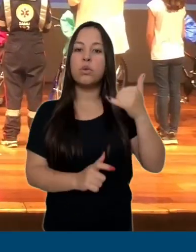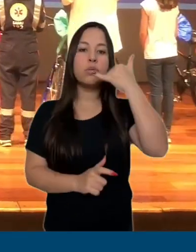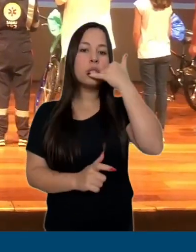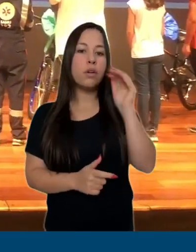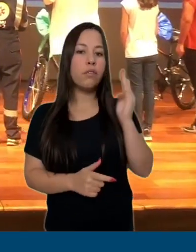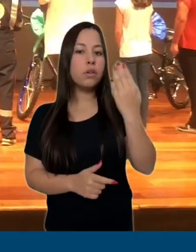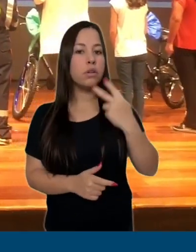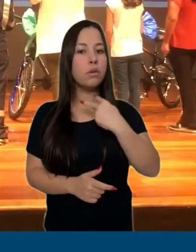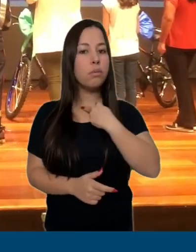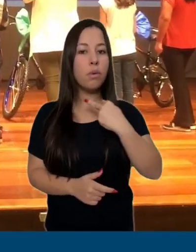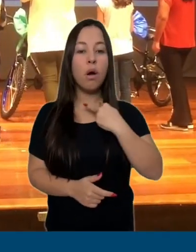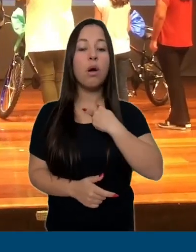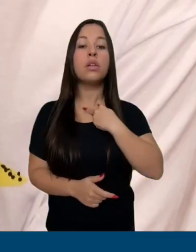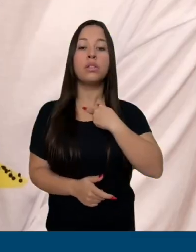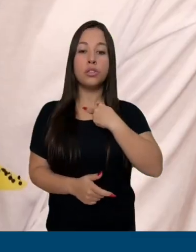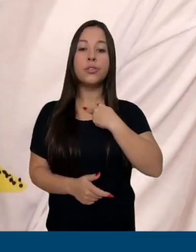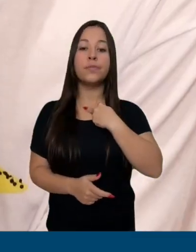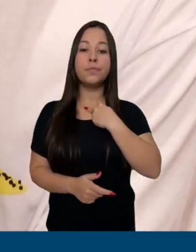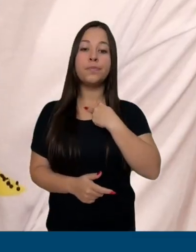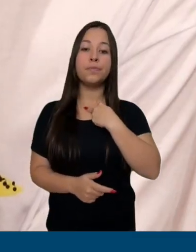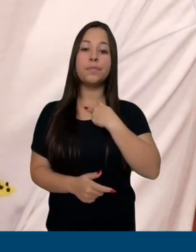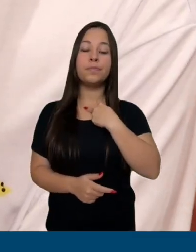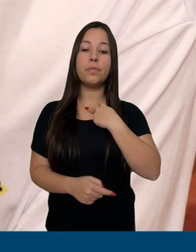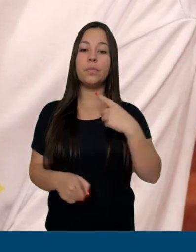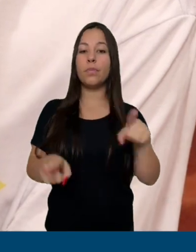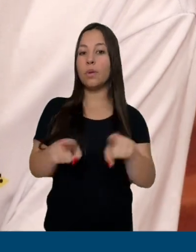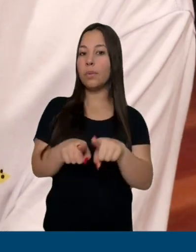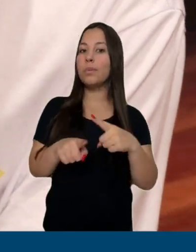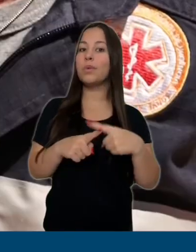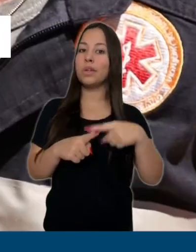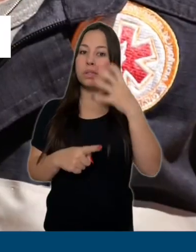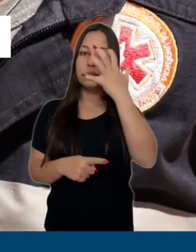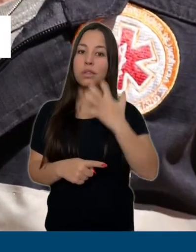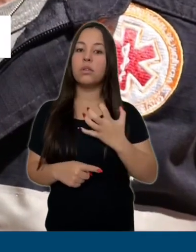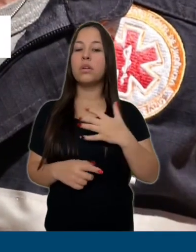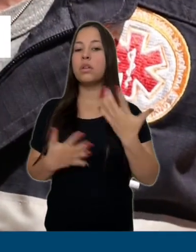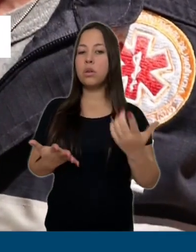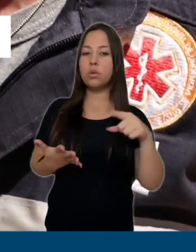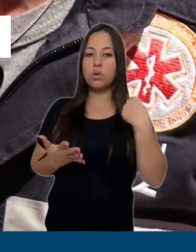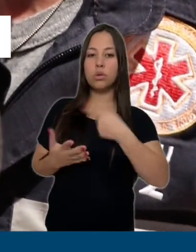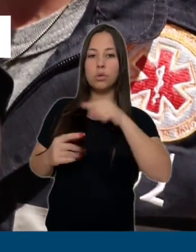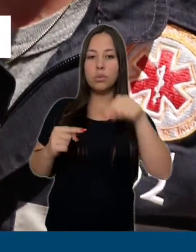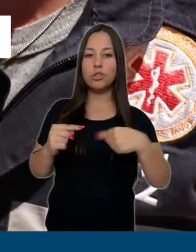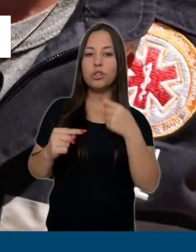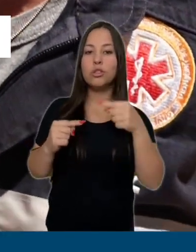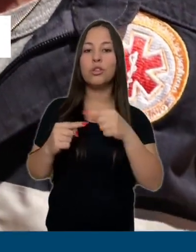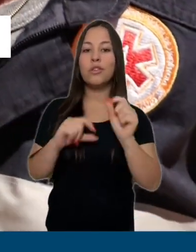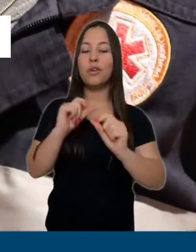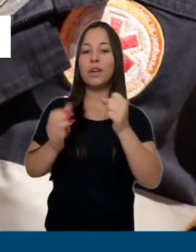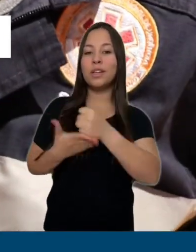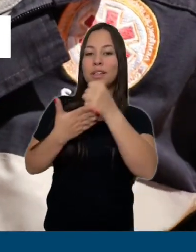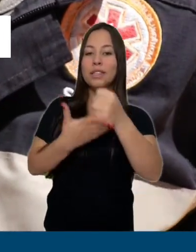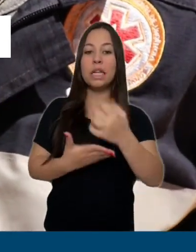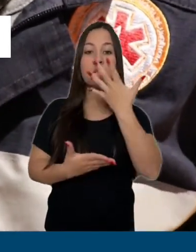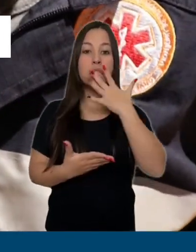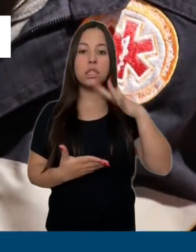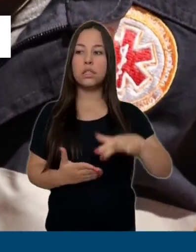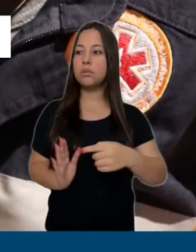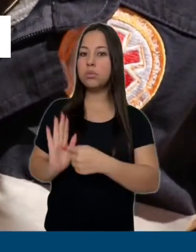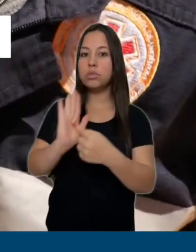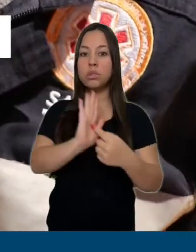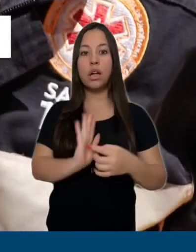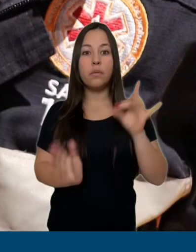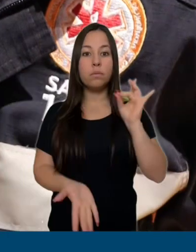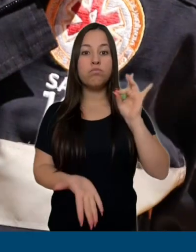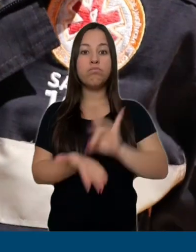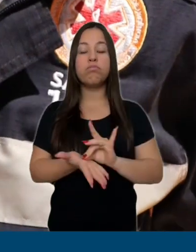passarem trote, porque isso é bem sério. É, o nosso principal objetivo foi de trazer as crianças para a nossa realidade,